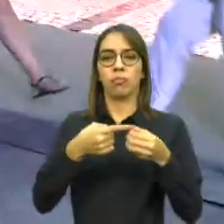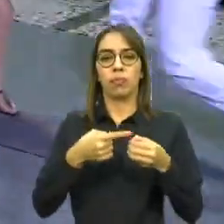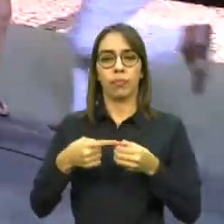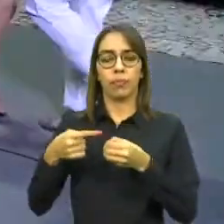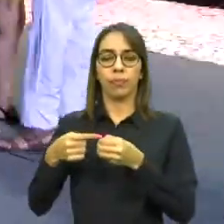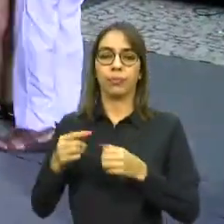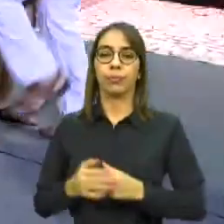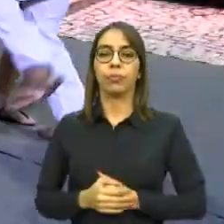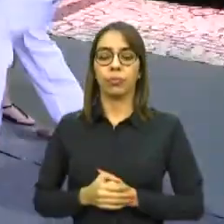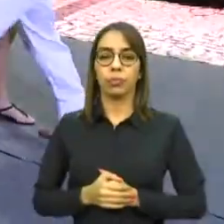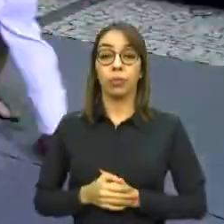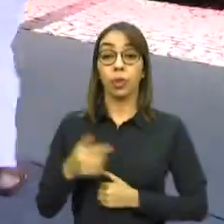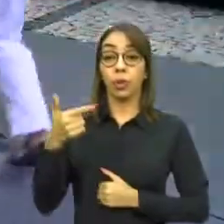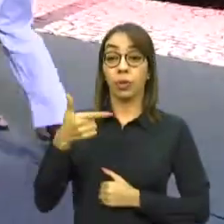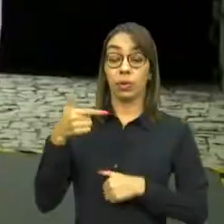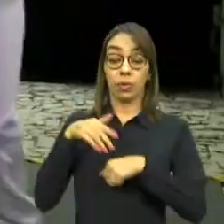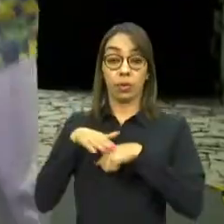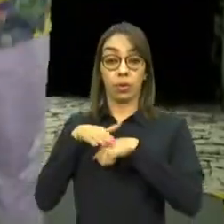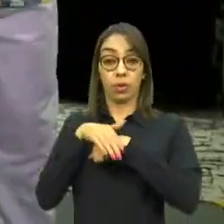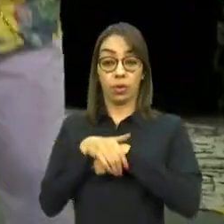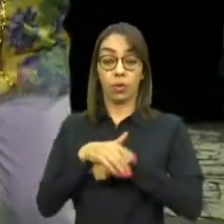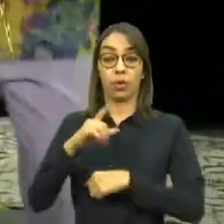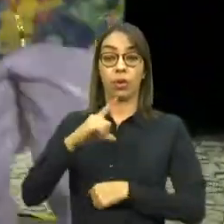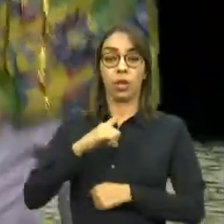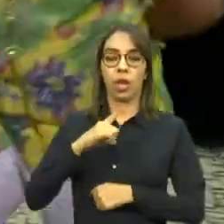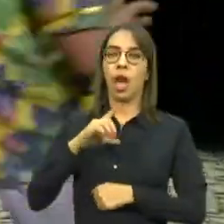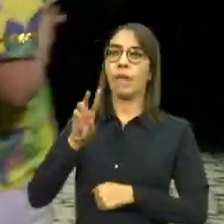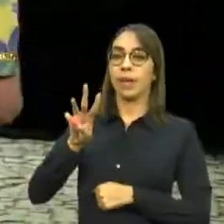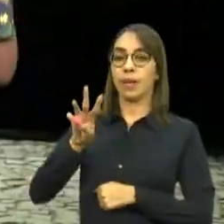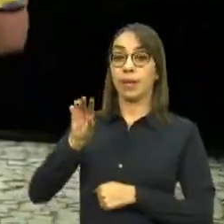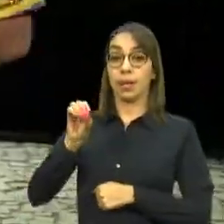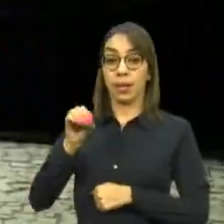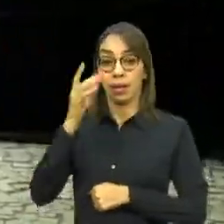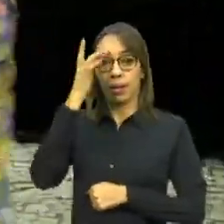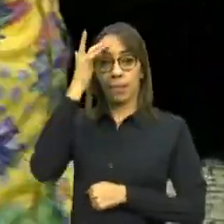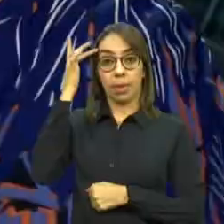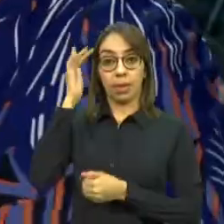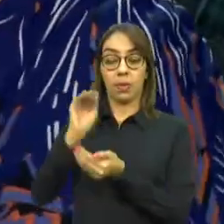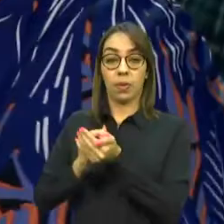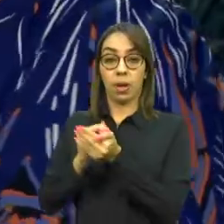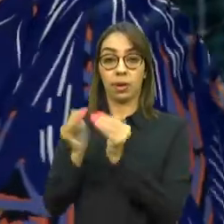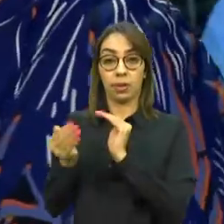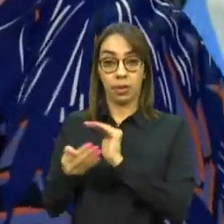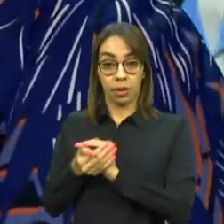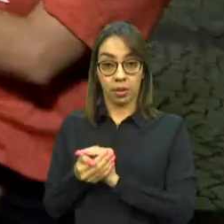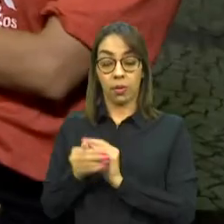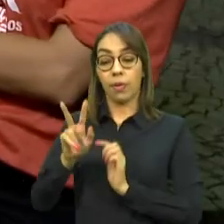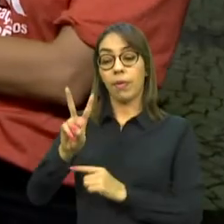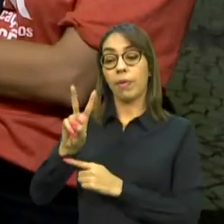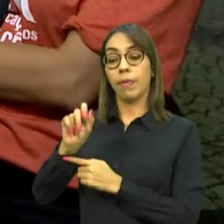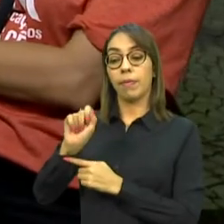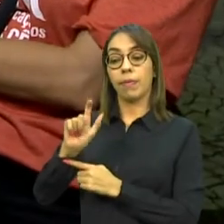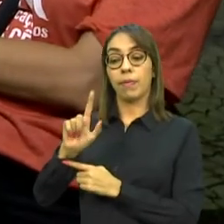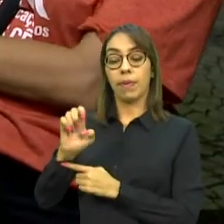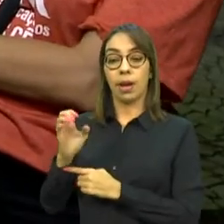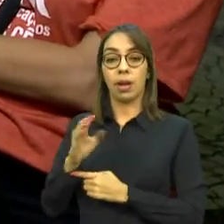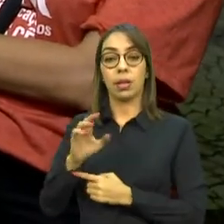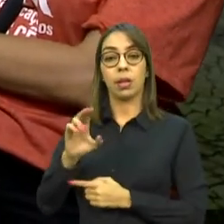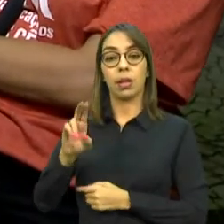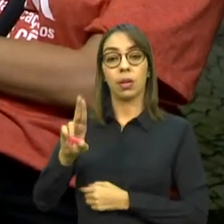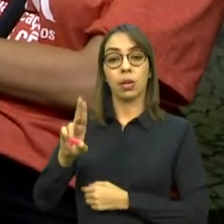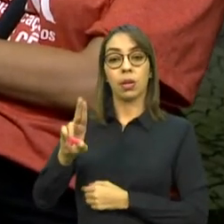festival consagrou a participação de mais de 30 artistas da região do Vale do Curu. Realizado na Praça da Igreja Matriz